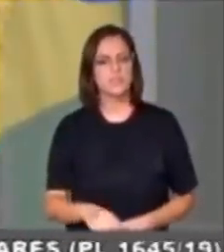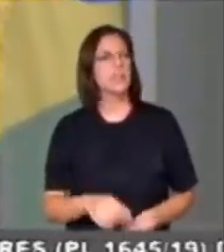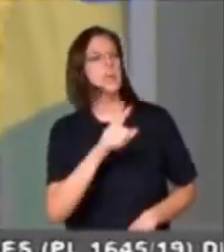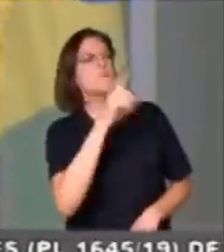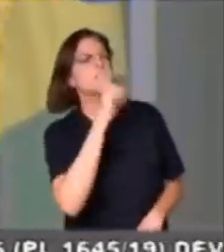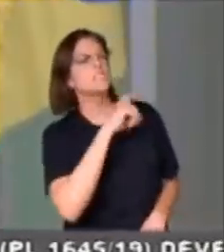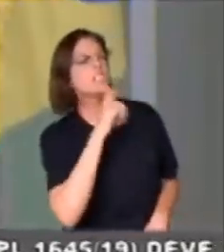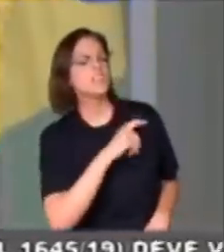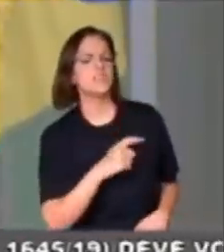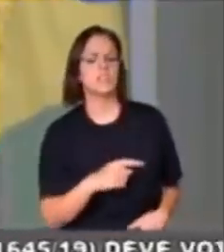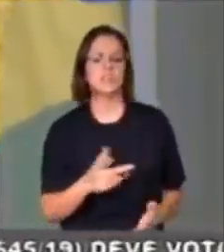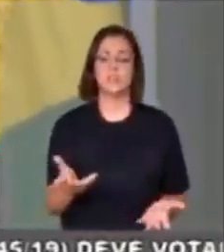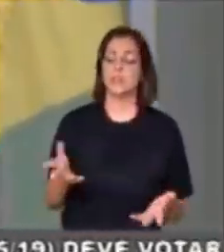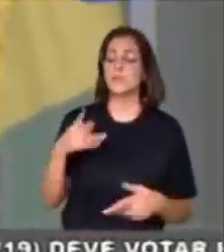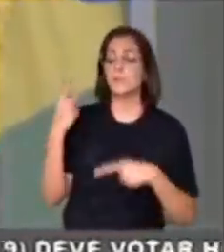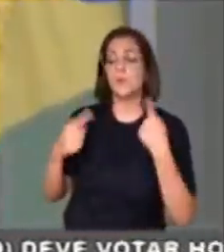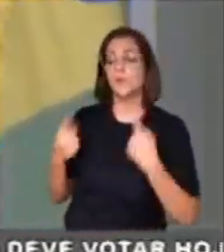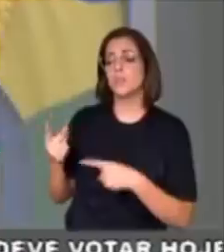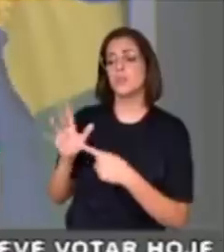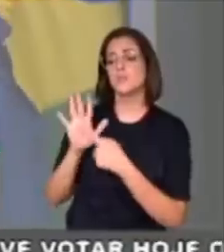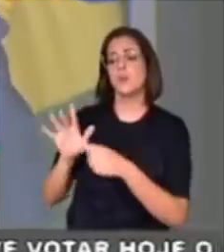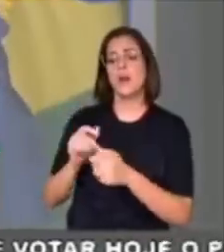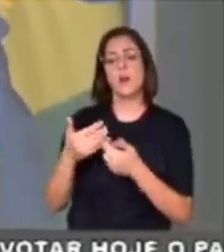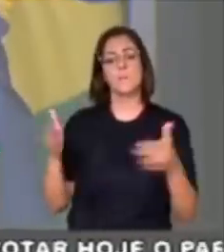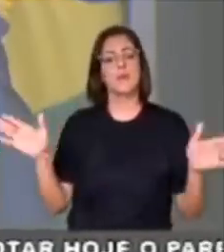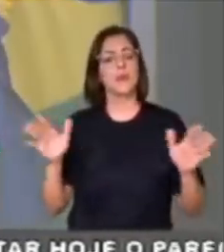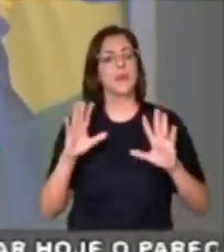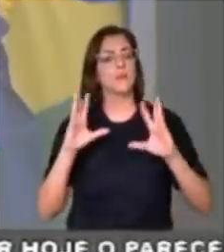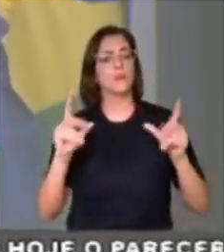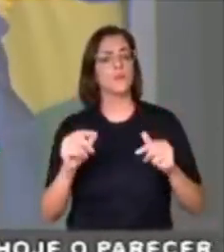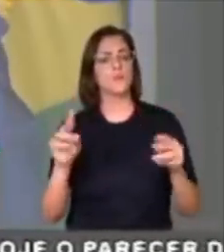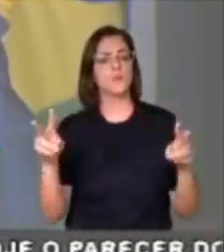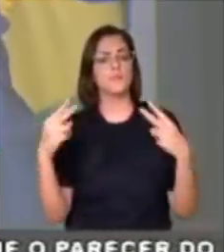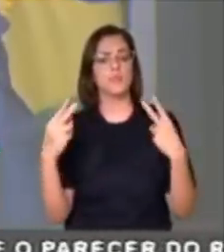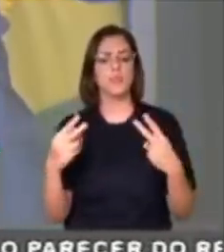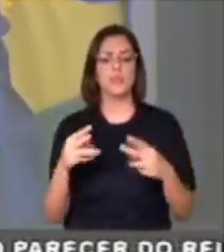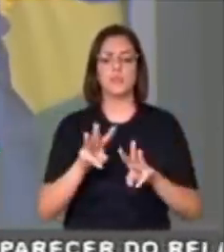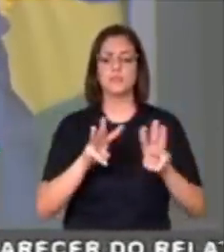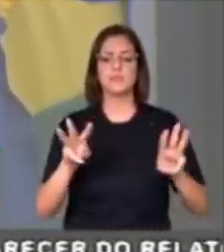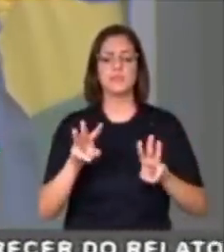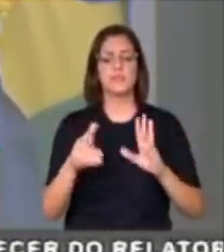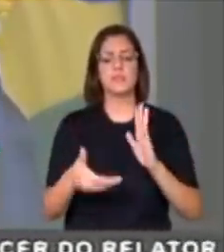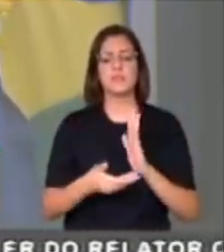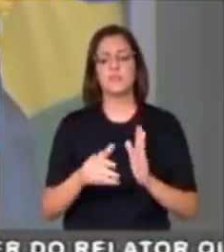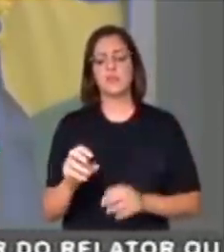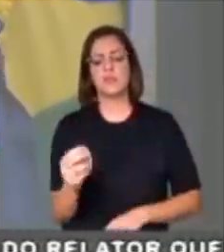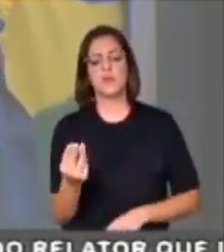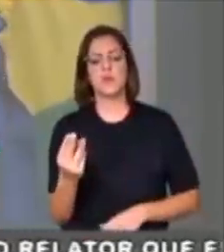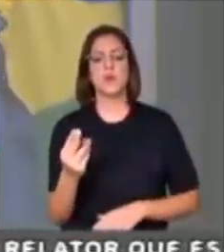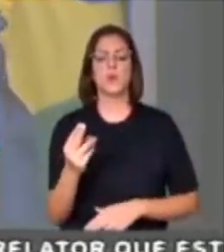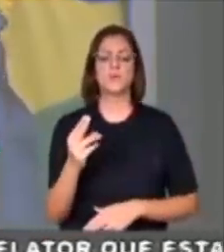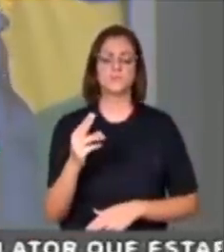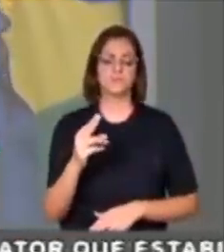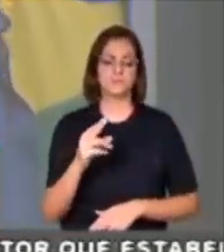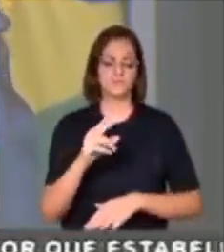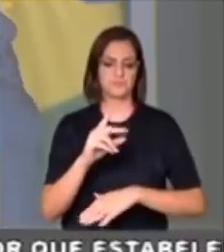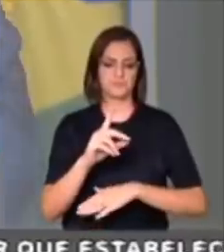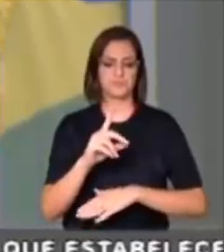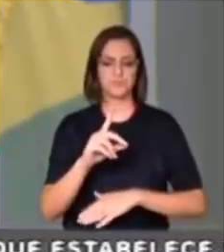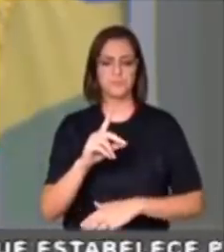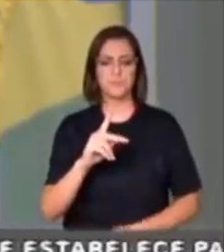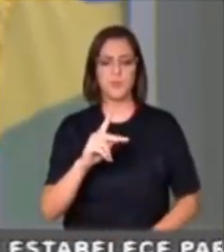presidente. A política está aí, é transparente para quem quiser ver, tanto no portal da Câmara como no site do Palácio do Planalto. E